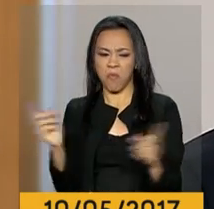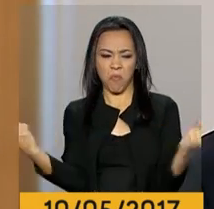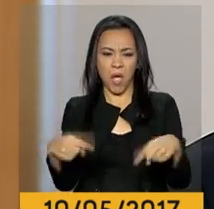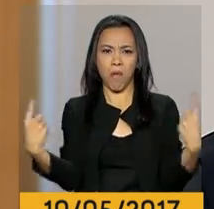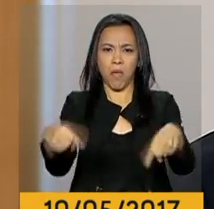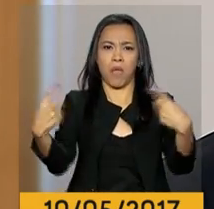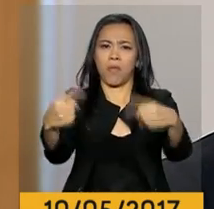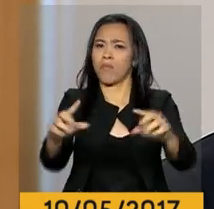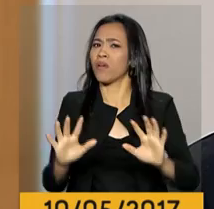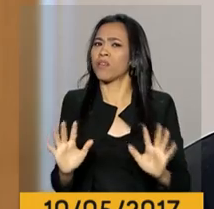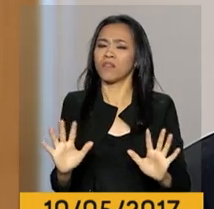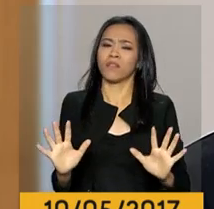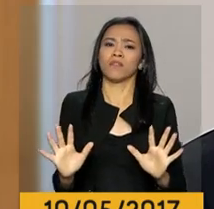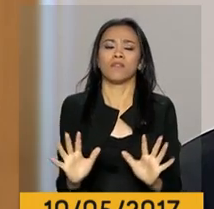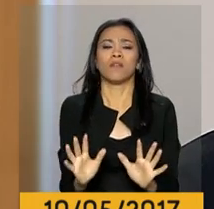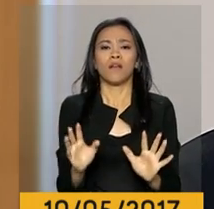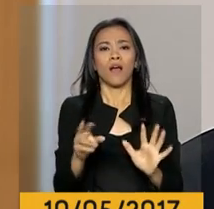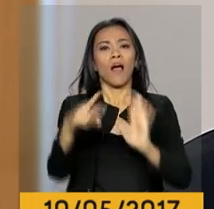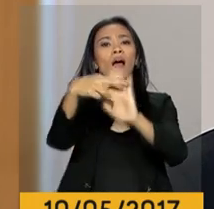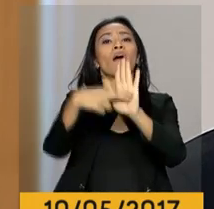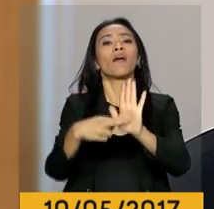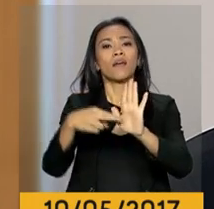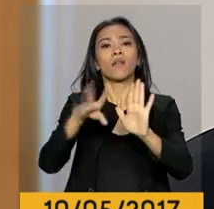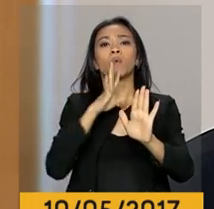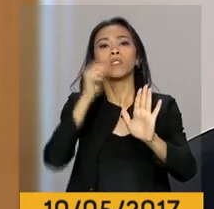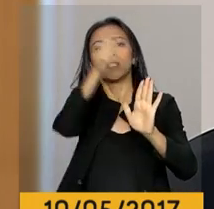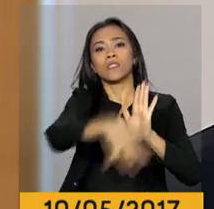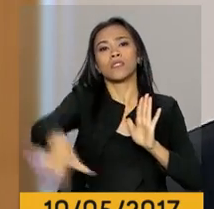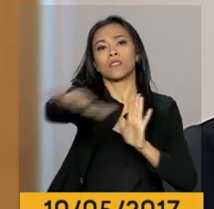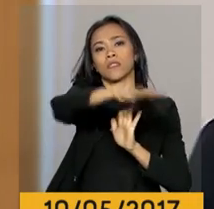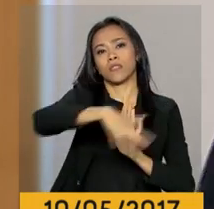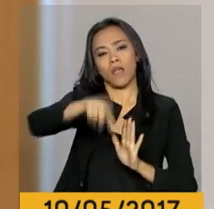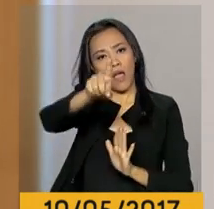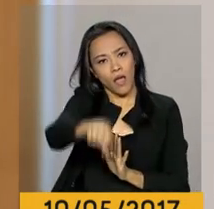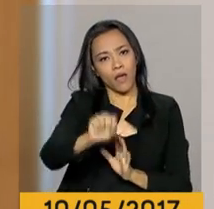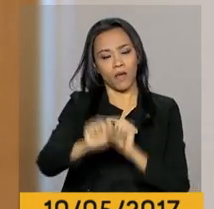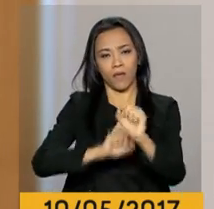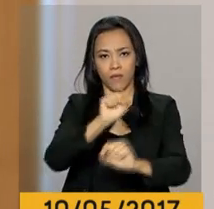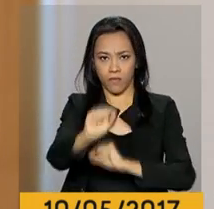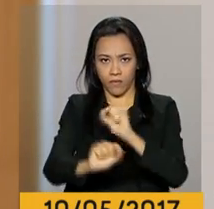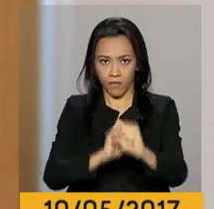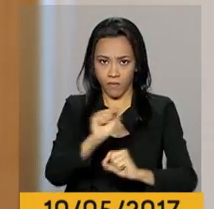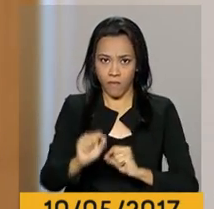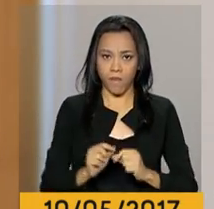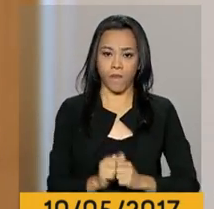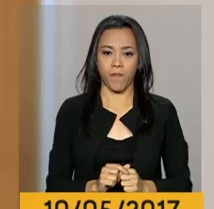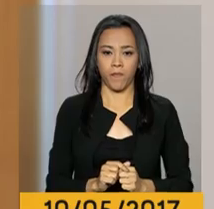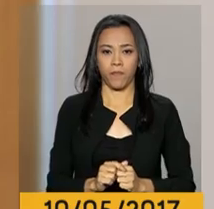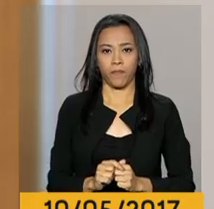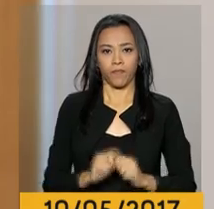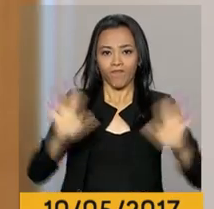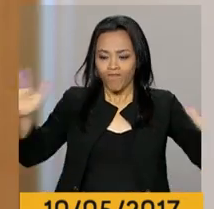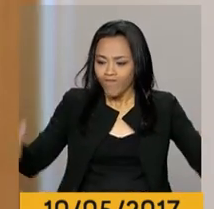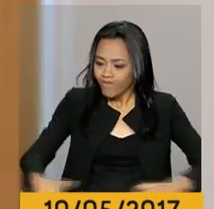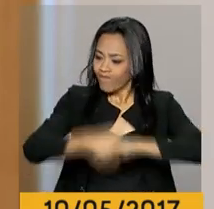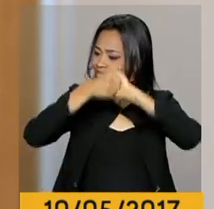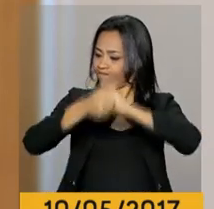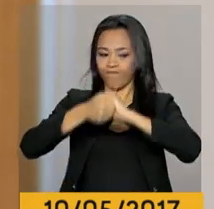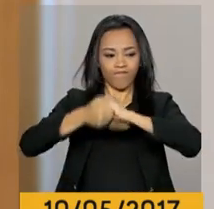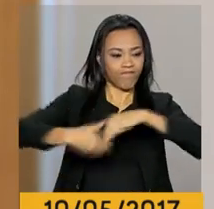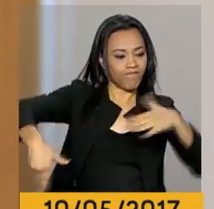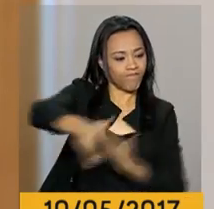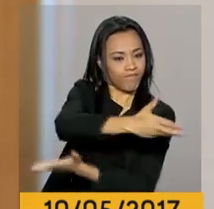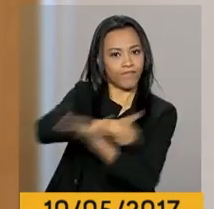conhecida nacional internacionalmente é exata e precisamente a a a cordialidade entre os